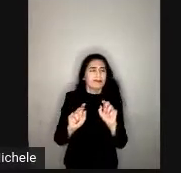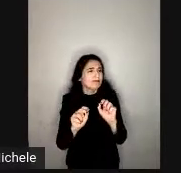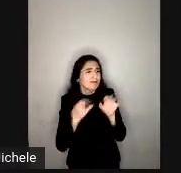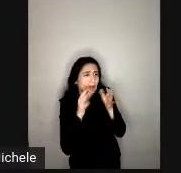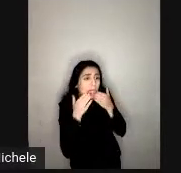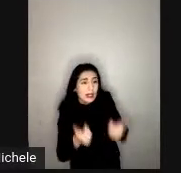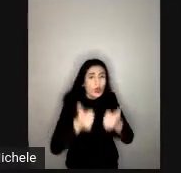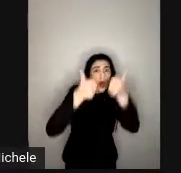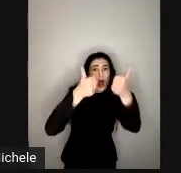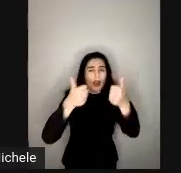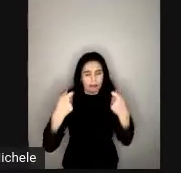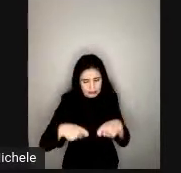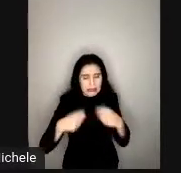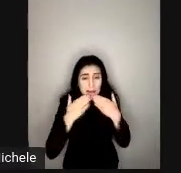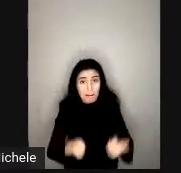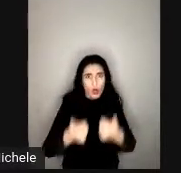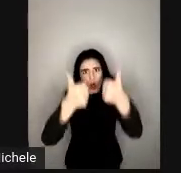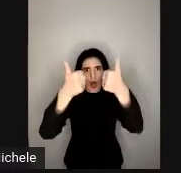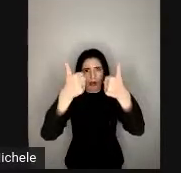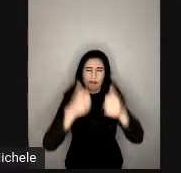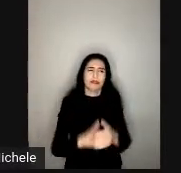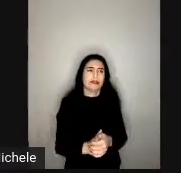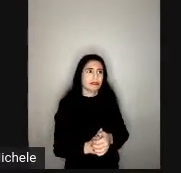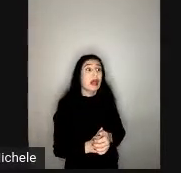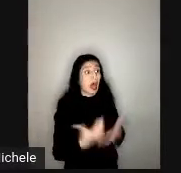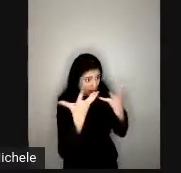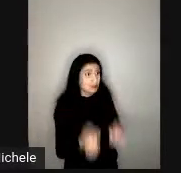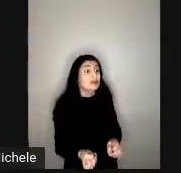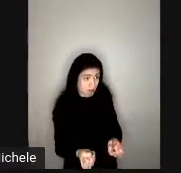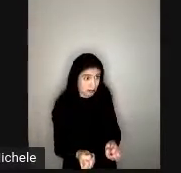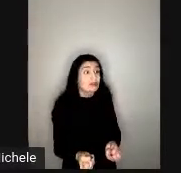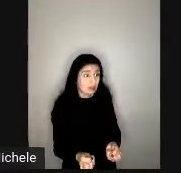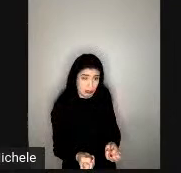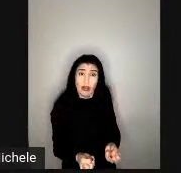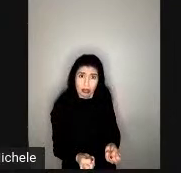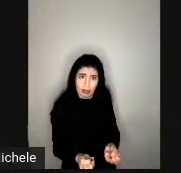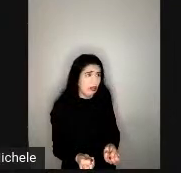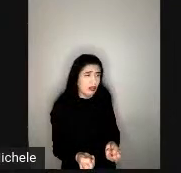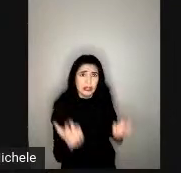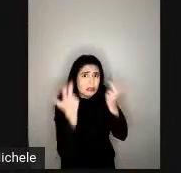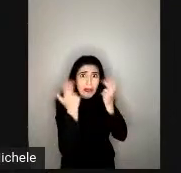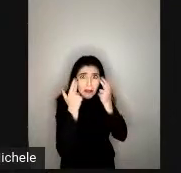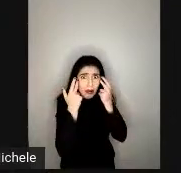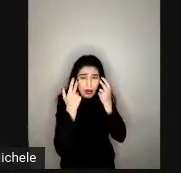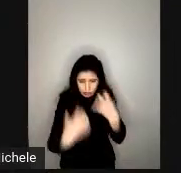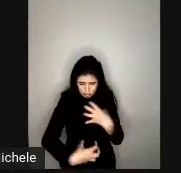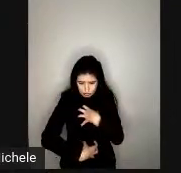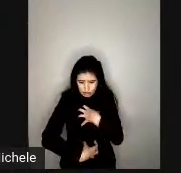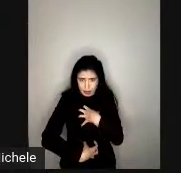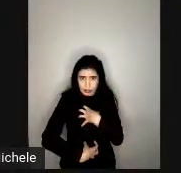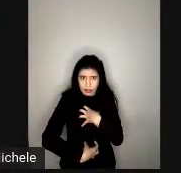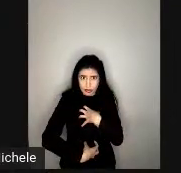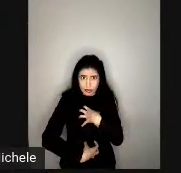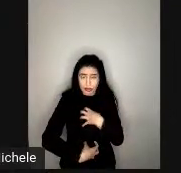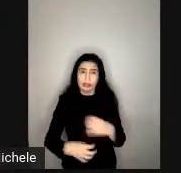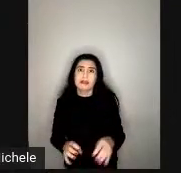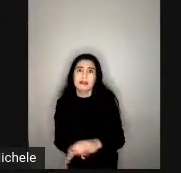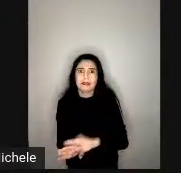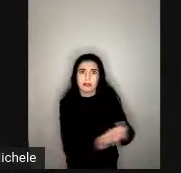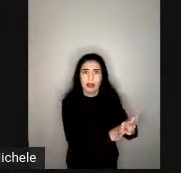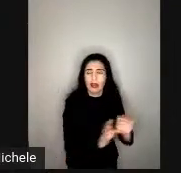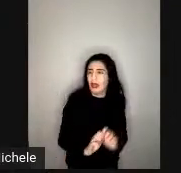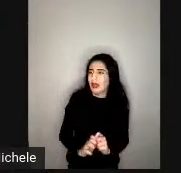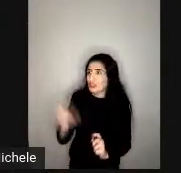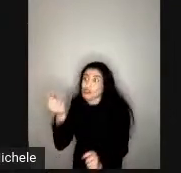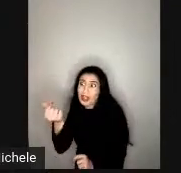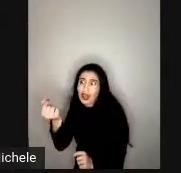forma como se atinge as pessoas, como a gente dizia lá, é só mudança comportamental, não envolve dinheiro, não envolve curso, não envolve